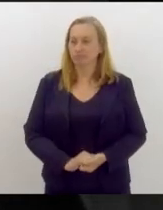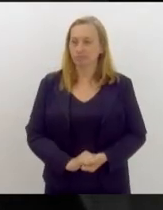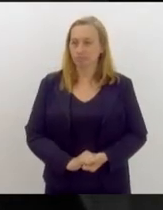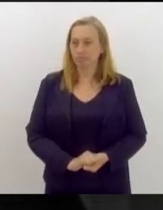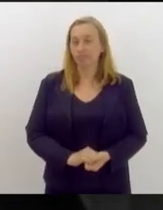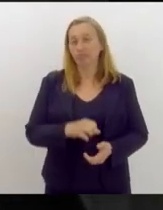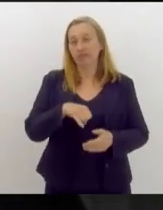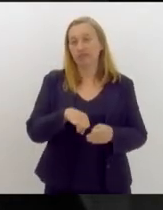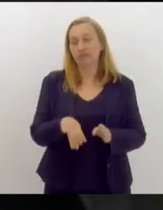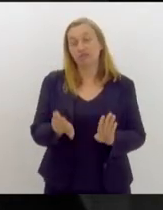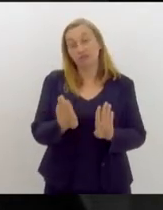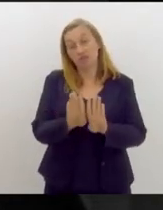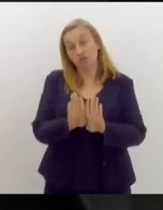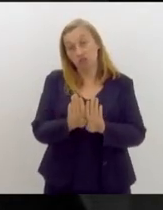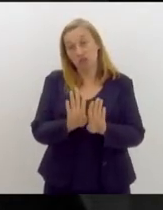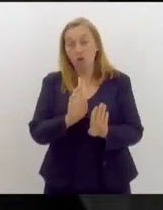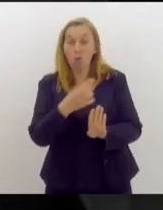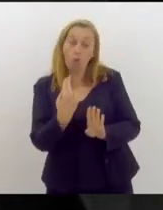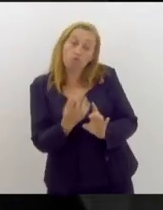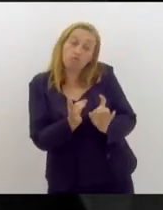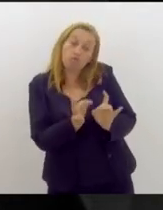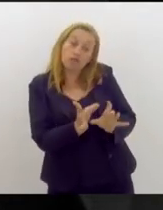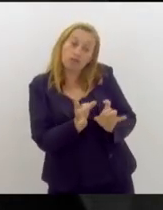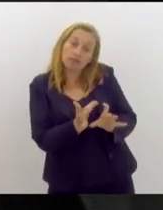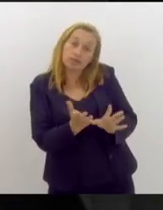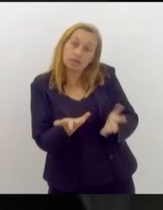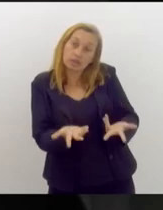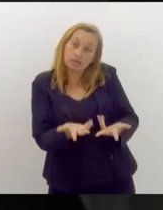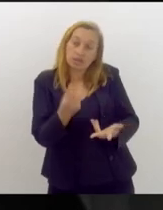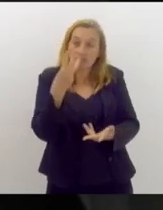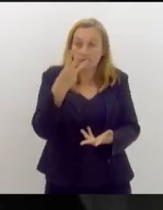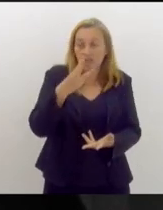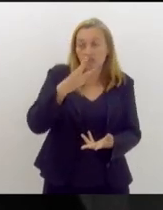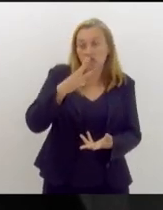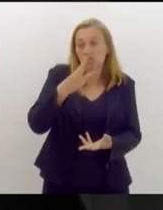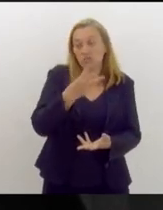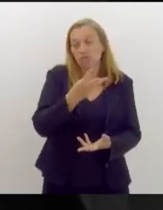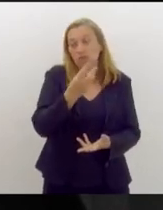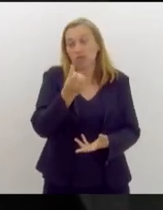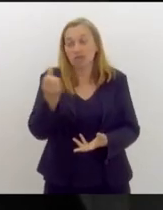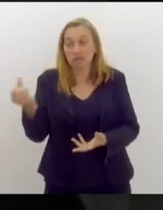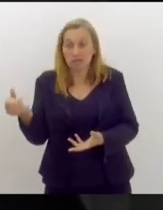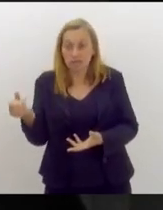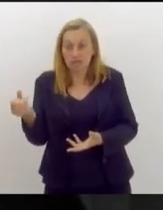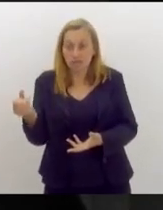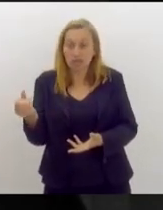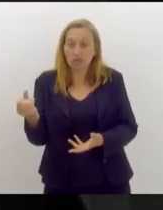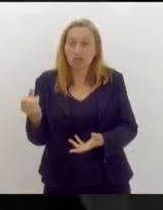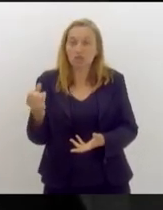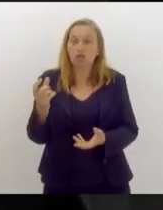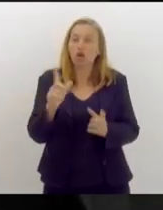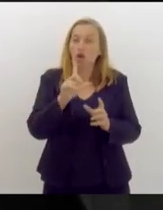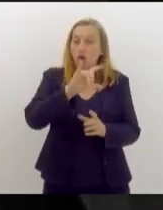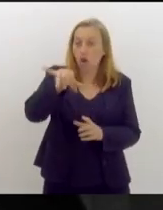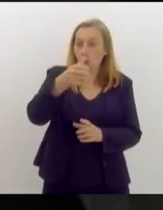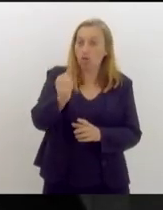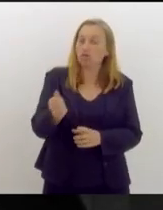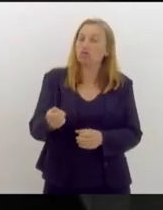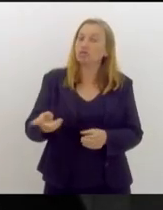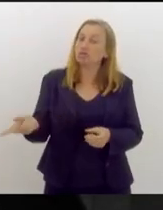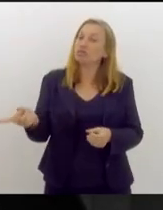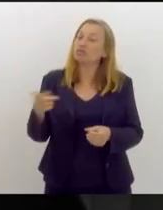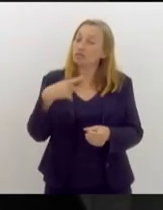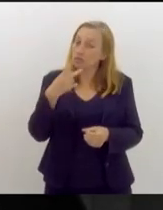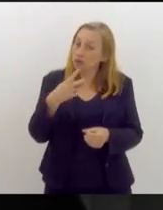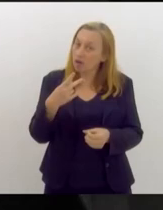se fechariam ou se venderiam 3.600 lojas e volto a dizer